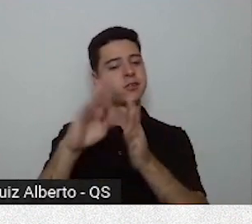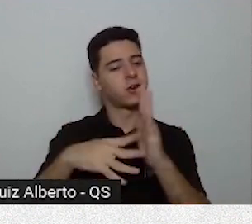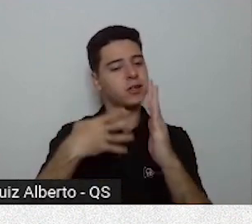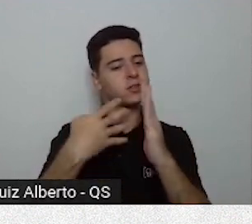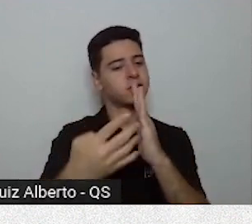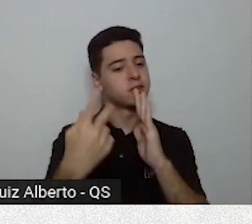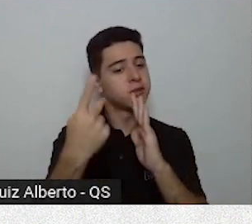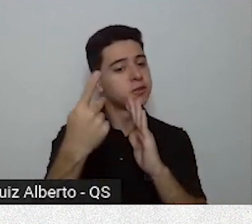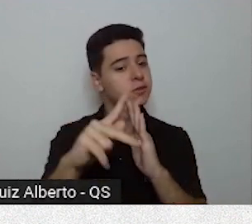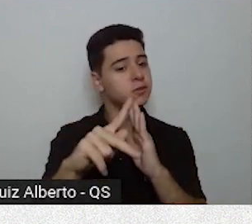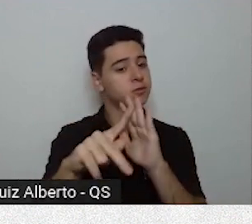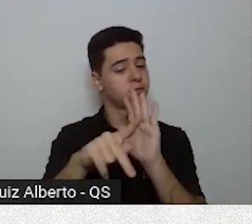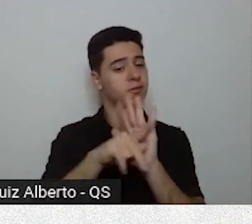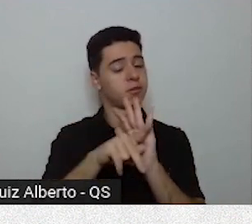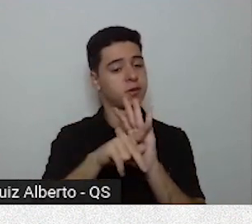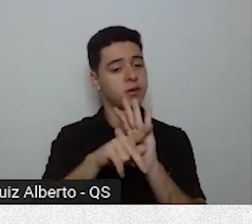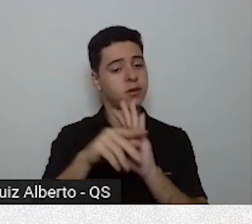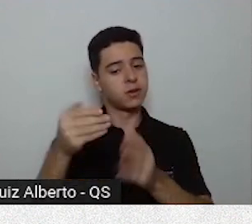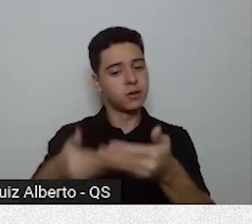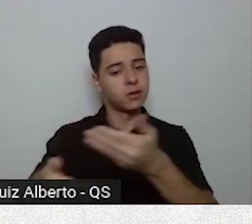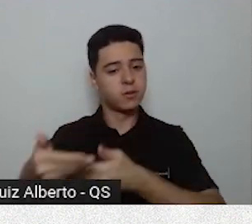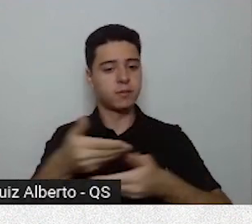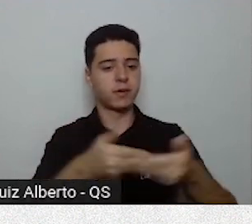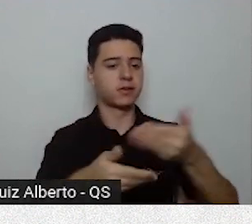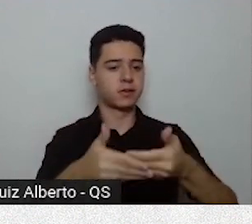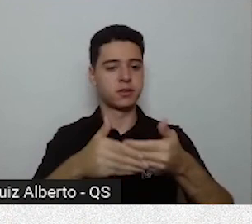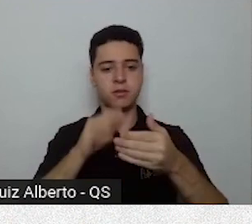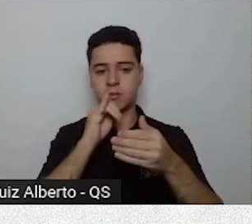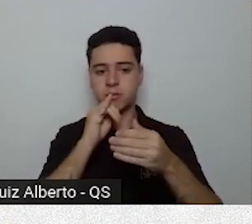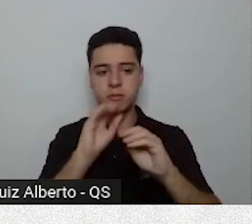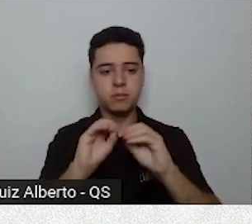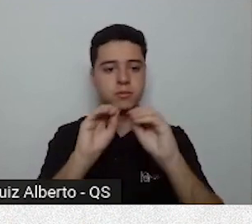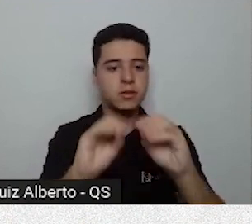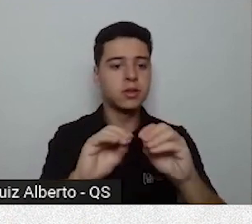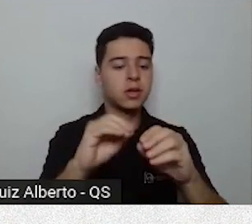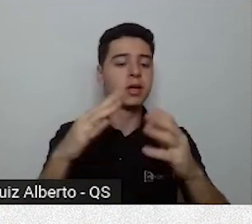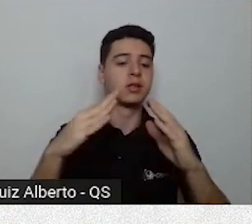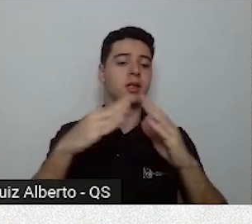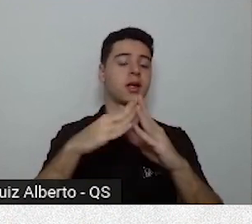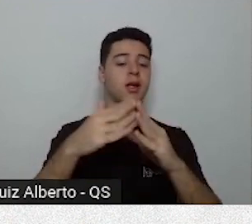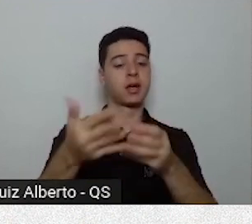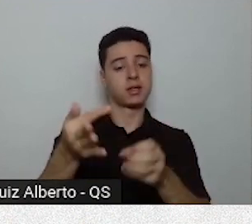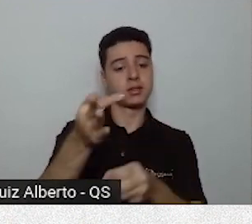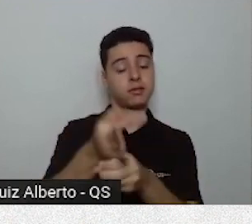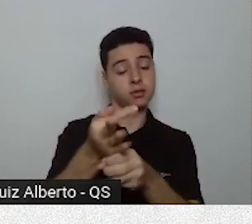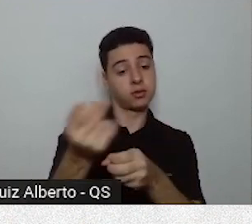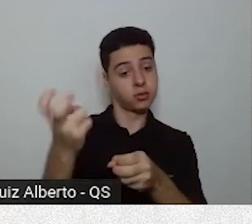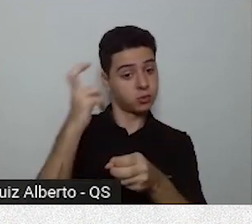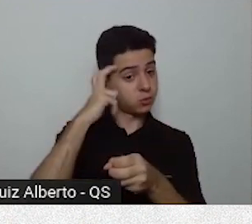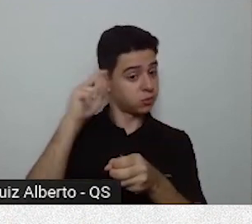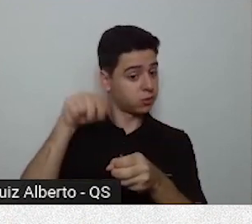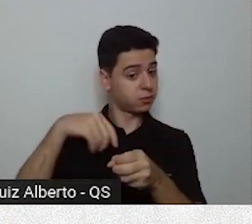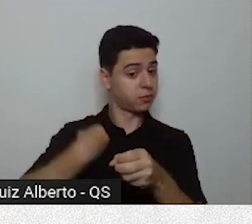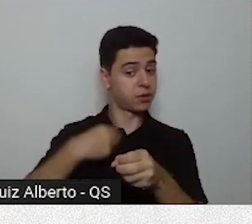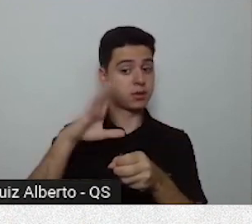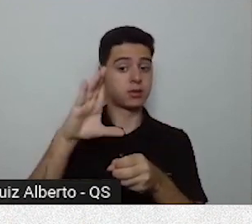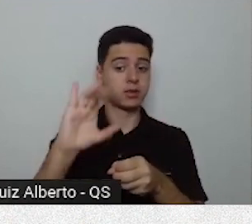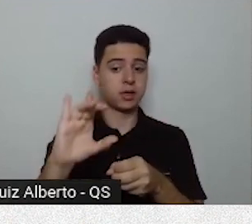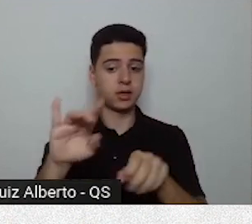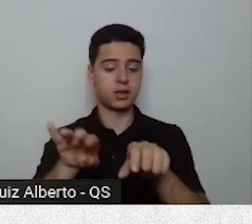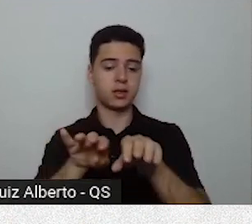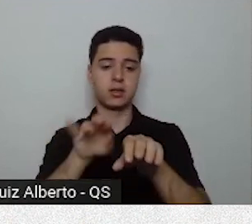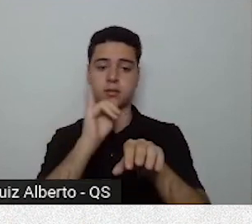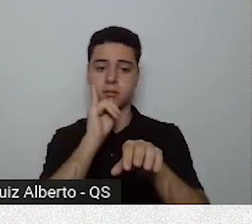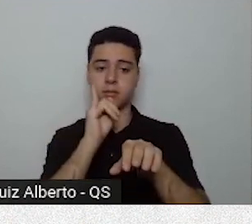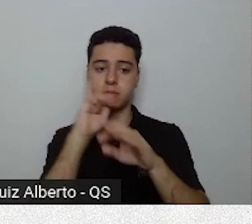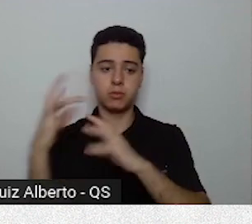e, e compartilhe com a gente, né, na página da Casa Fiat no Instagram, que vai ser um prazer poder ver